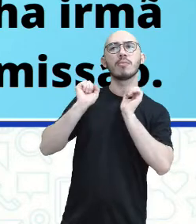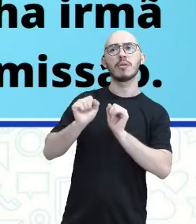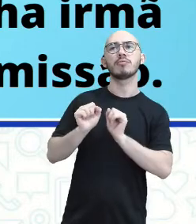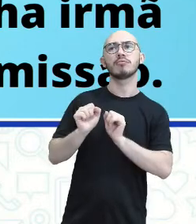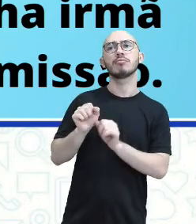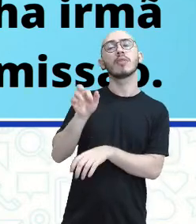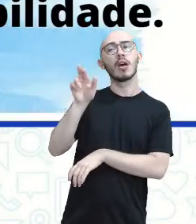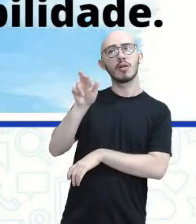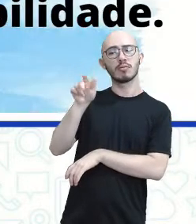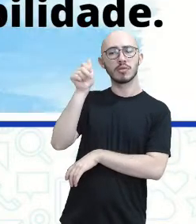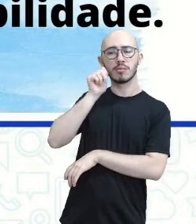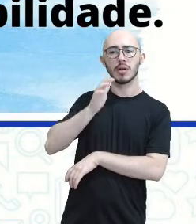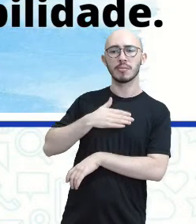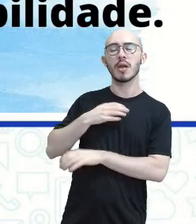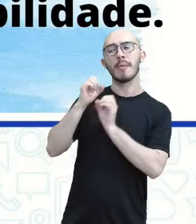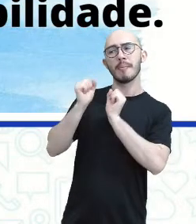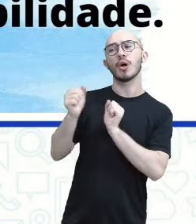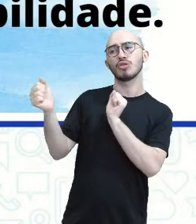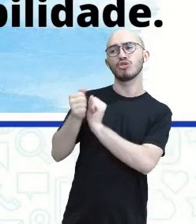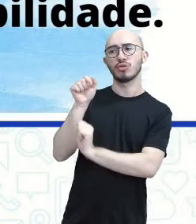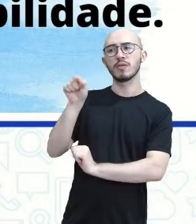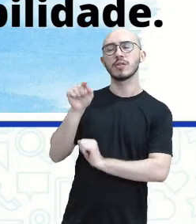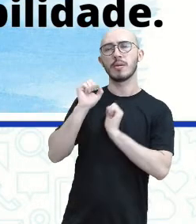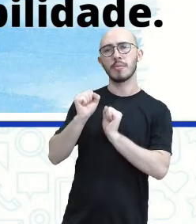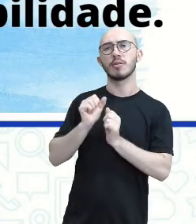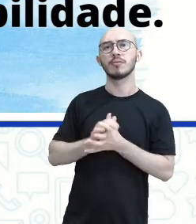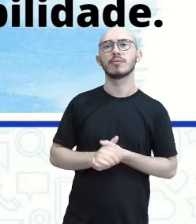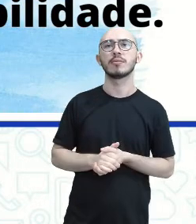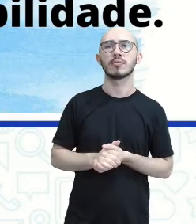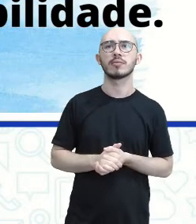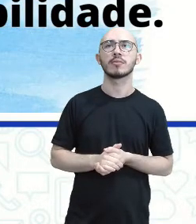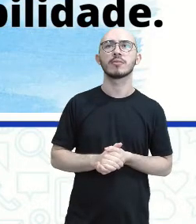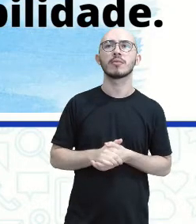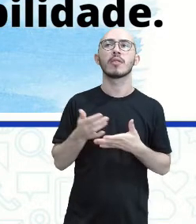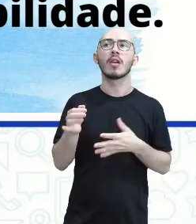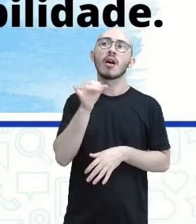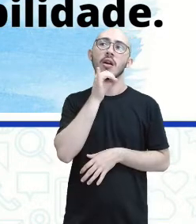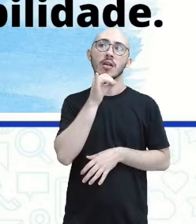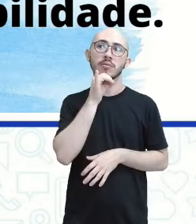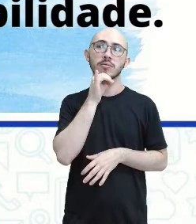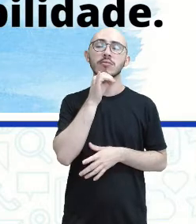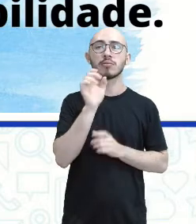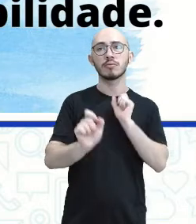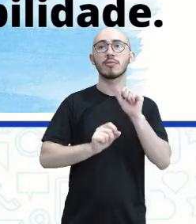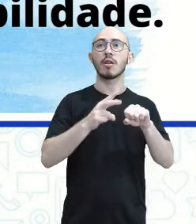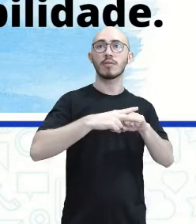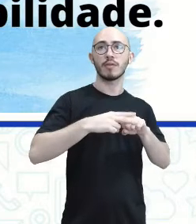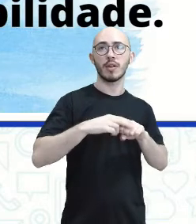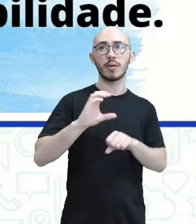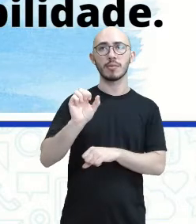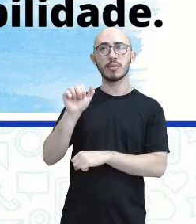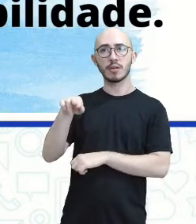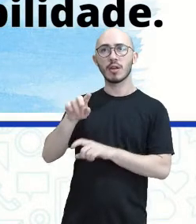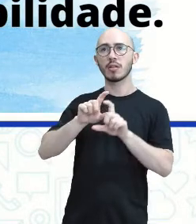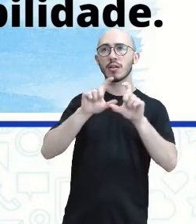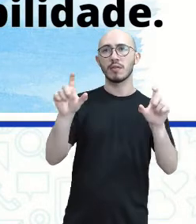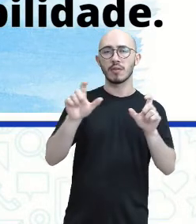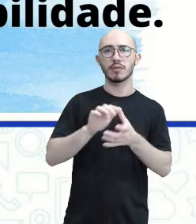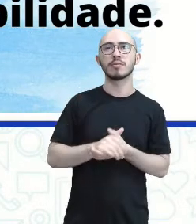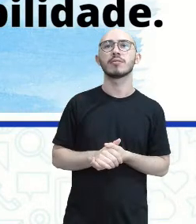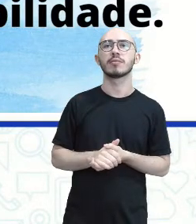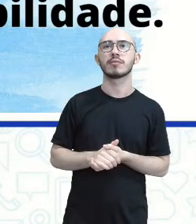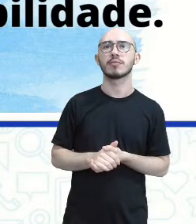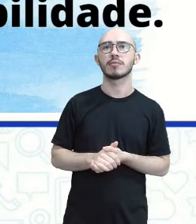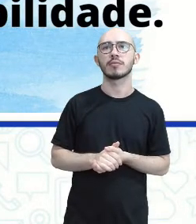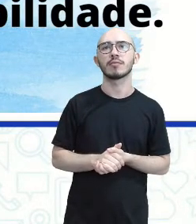minha irmã pode ir com você. Eu vou deixar, né? Por aí. Então, exemplos do verbo can na oração. I can use your